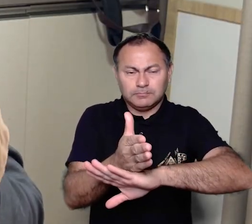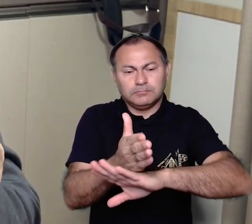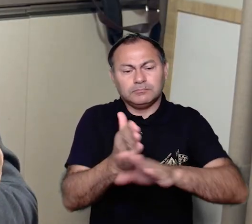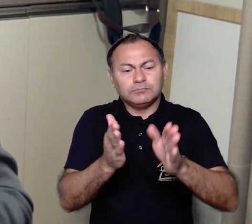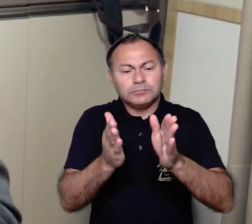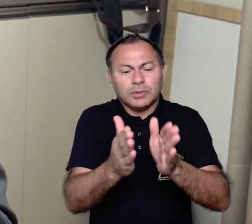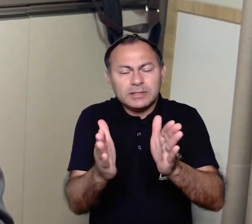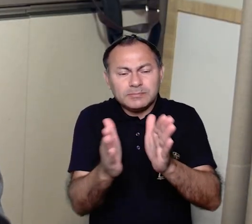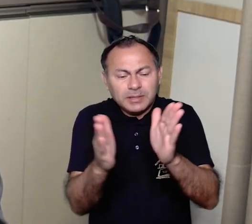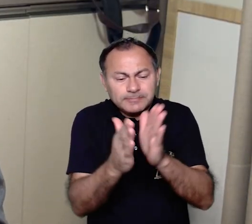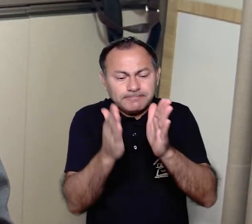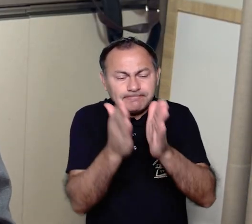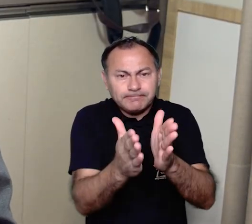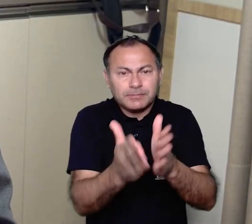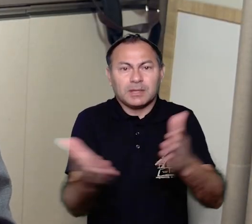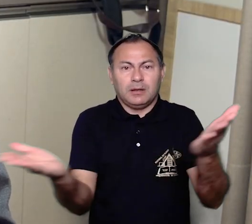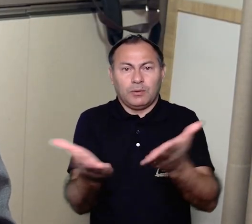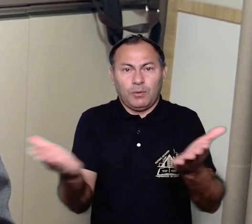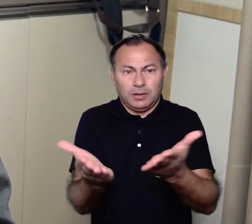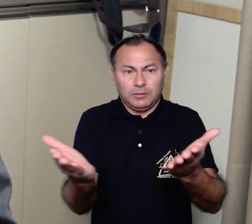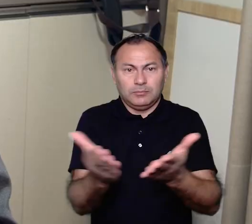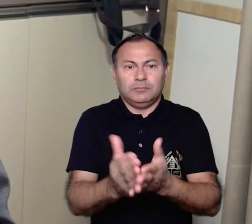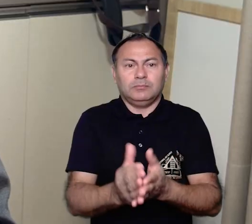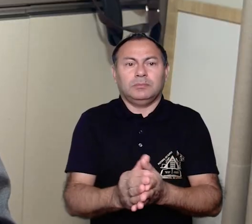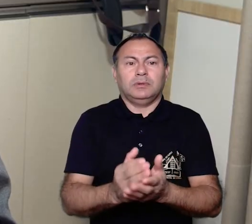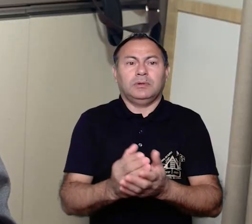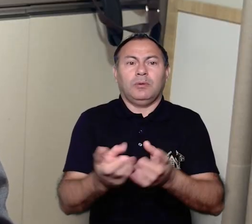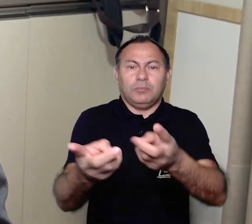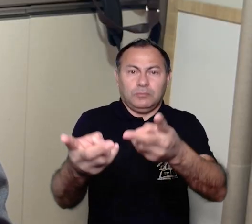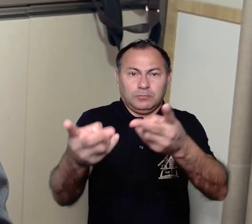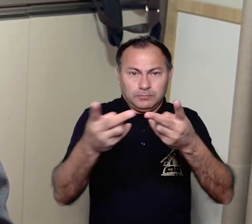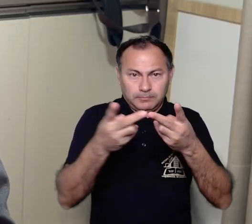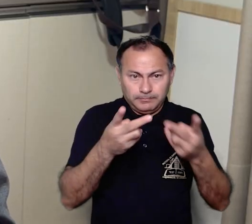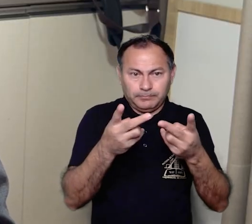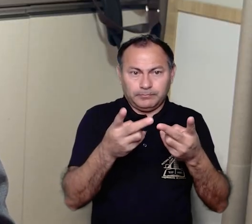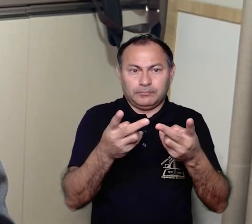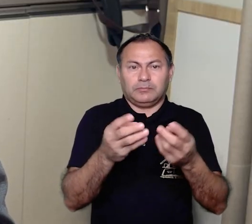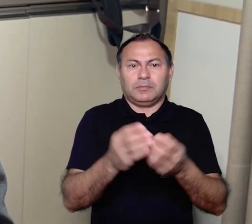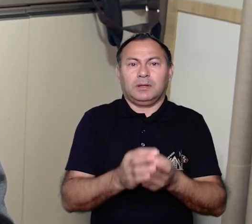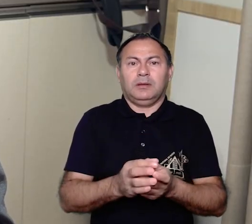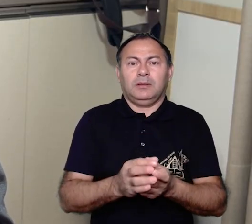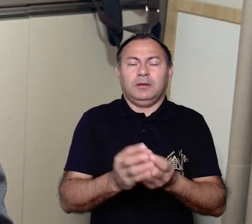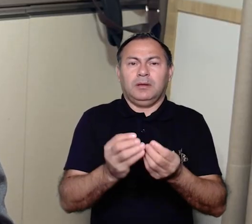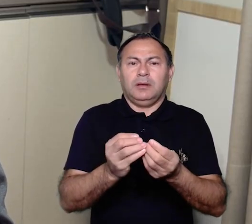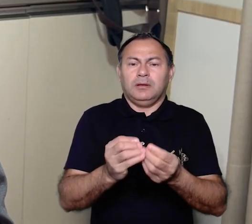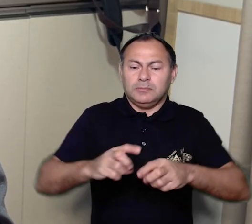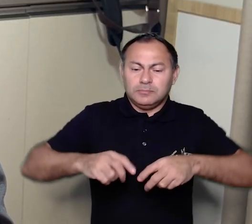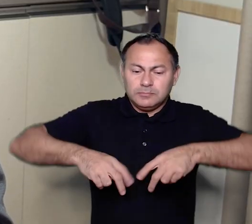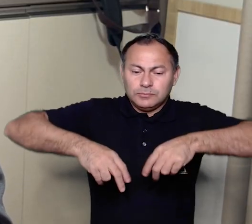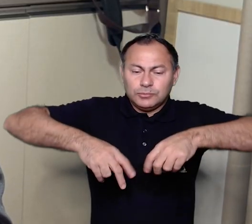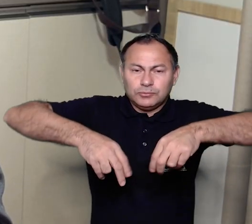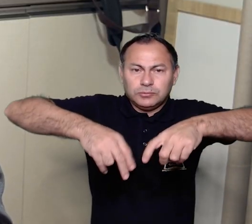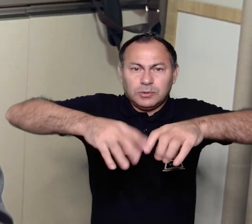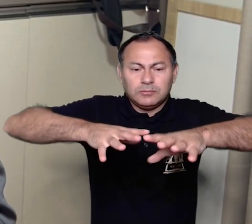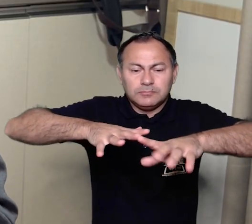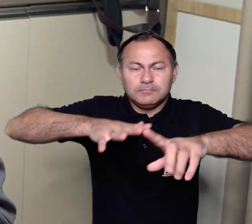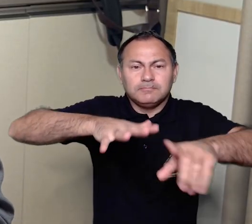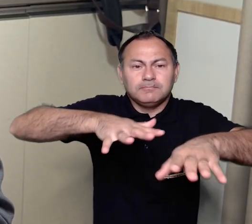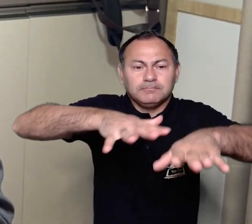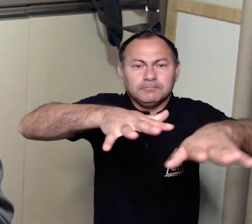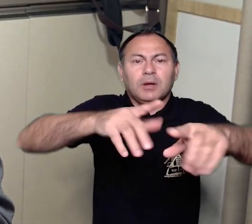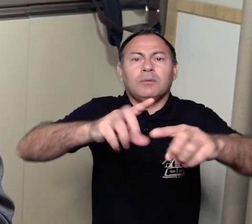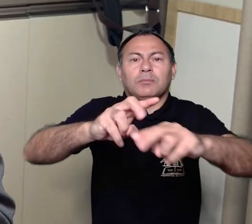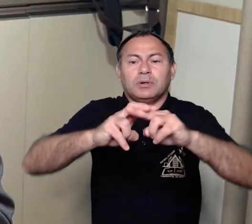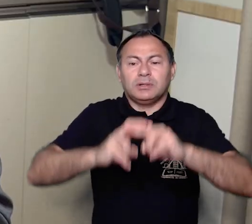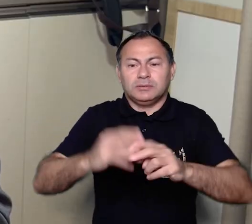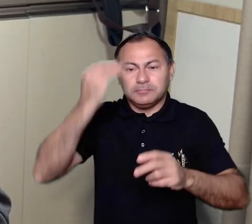por um espaço, agora é um convite para uma peregrinação.